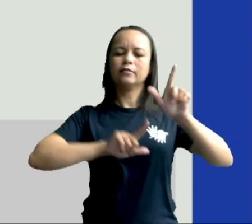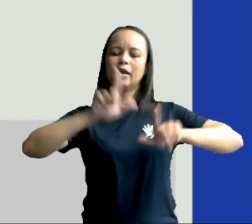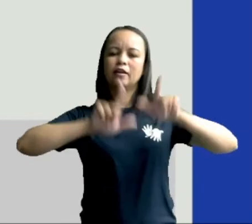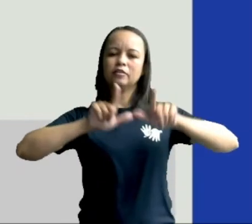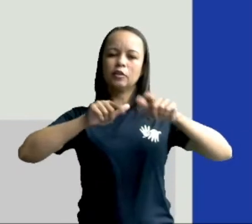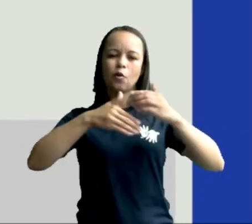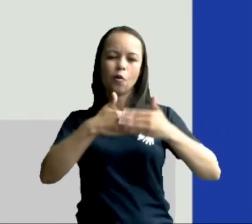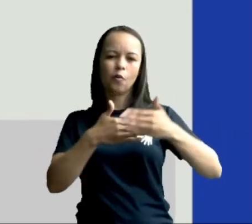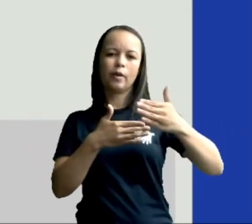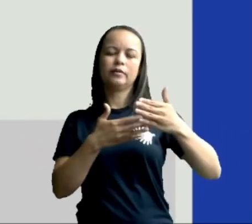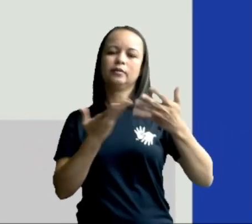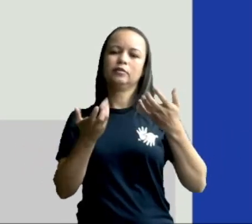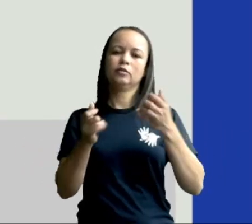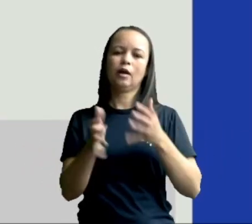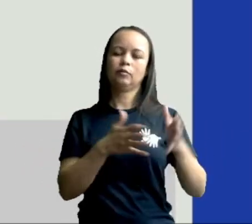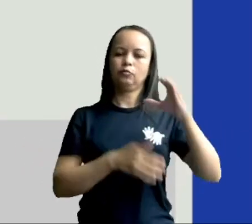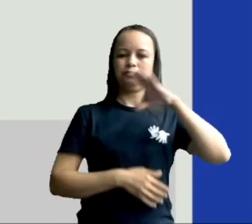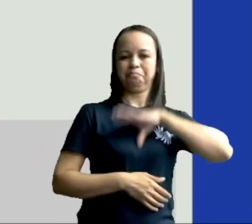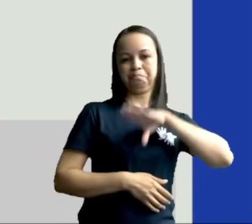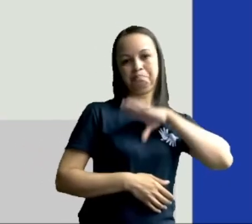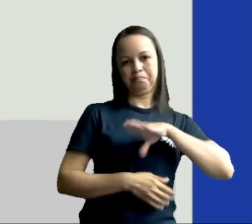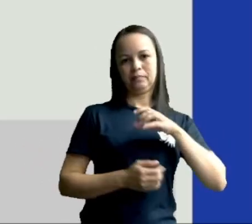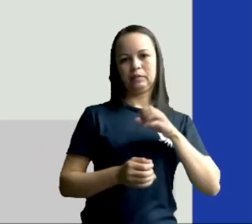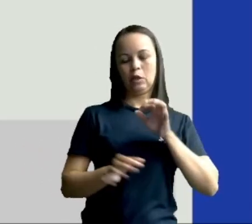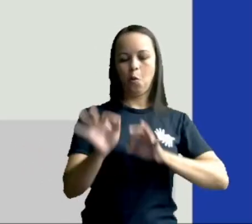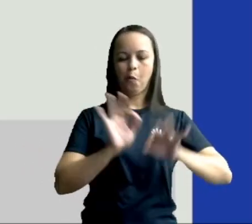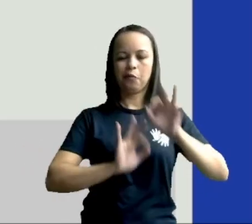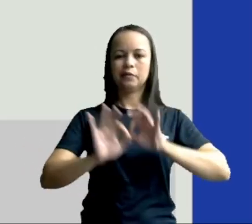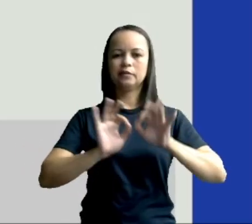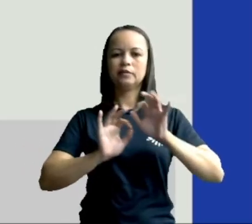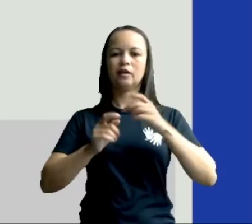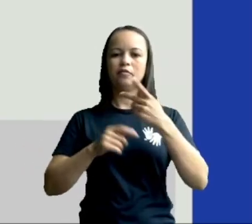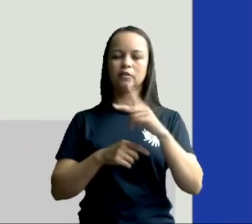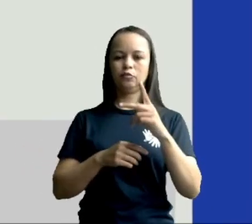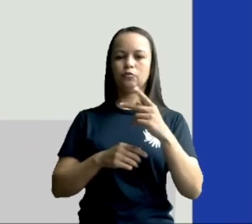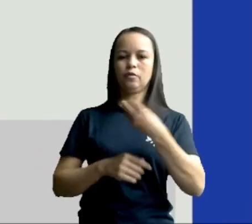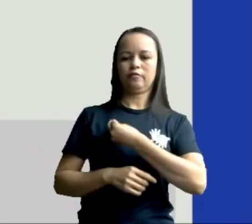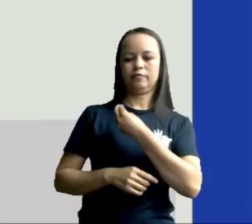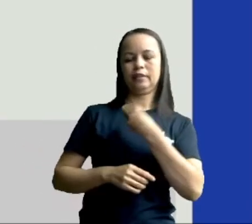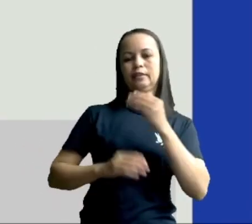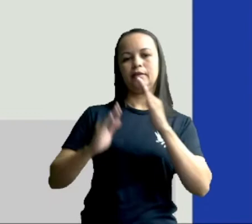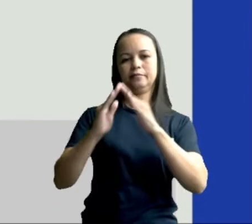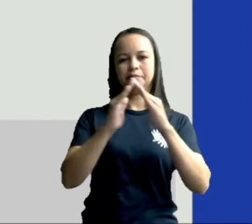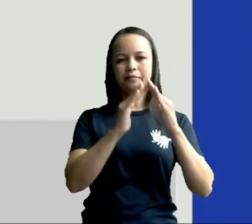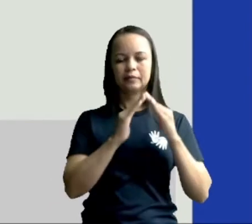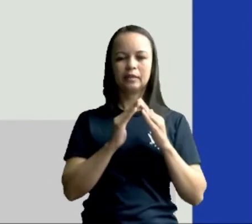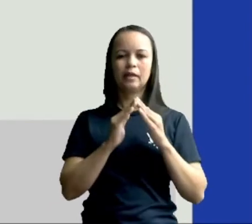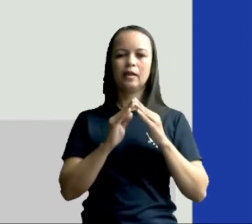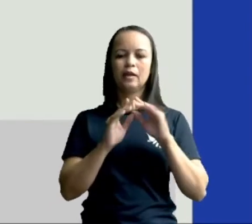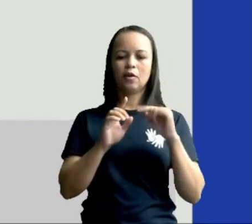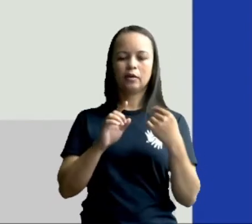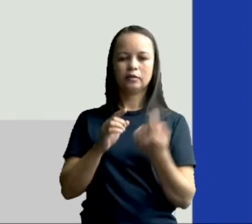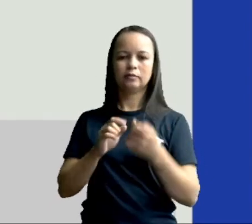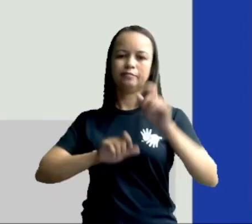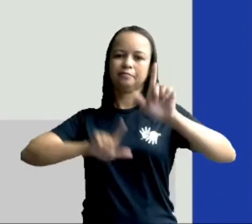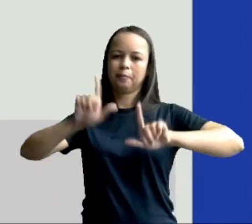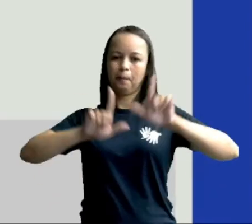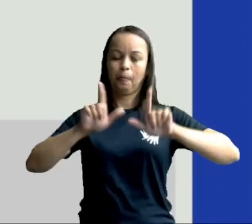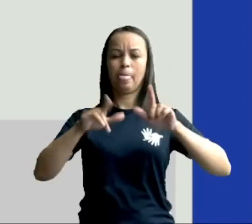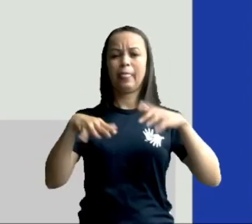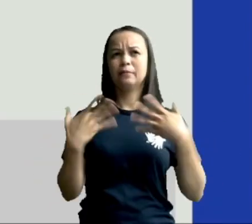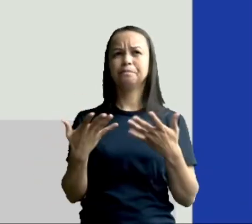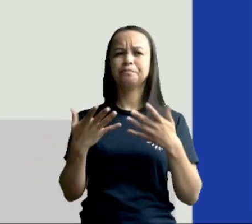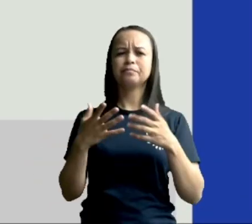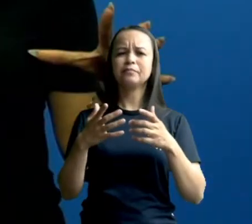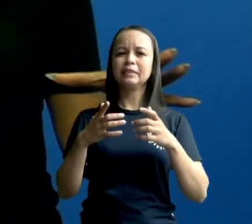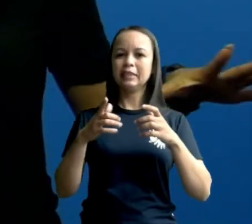os hábitos dos portugueses, que organizavam a sua vida caseira em redor da programação da televisão. Então, a televisão